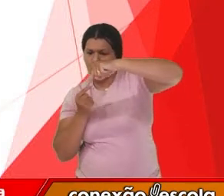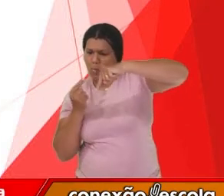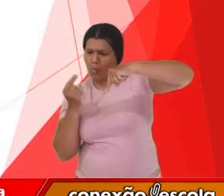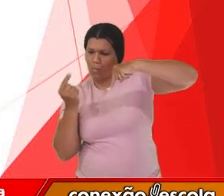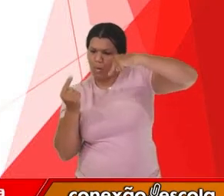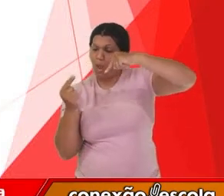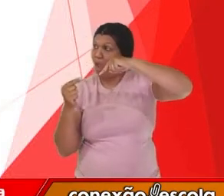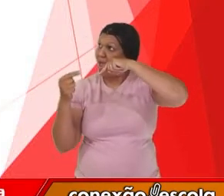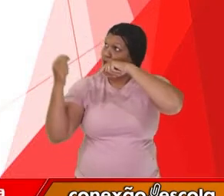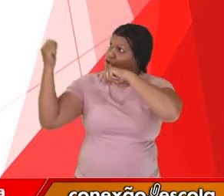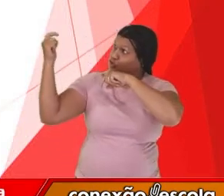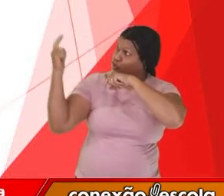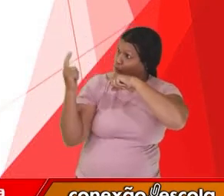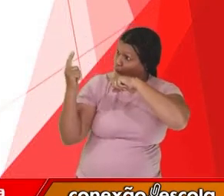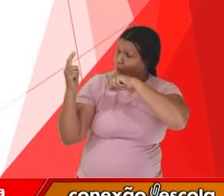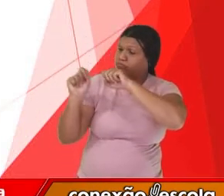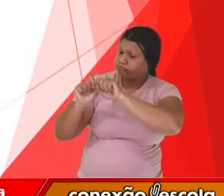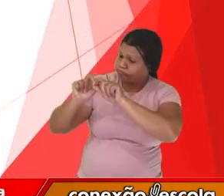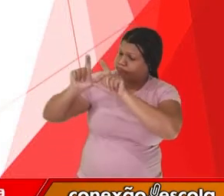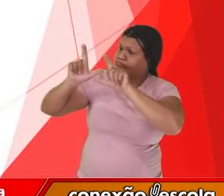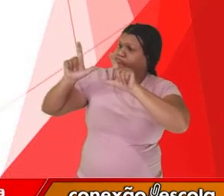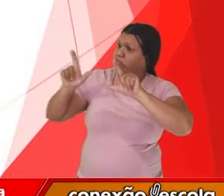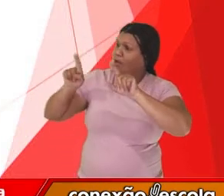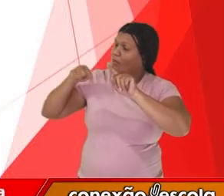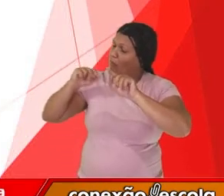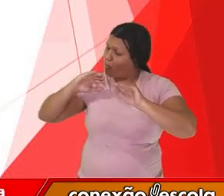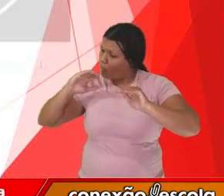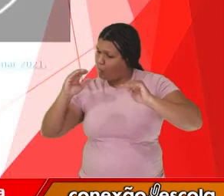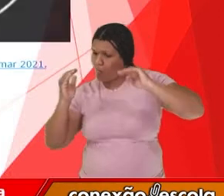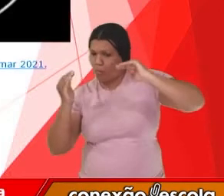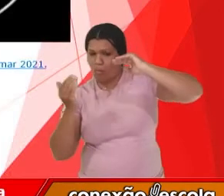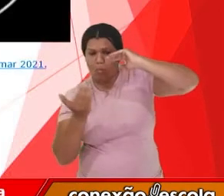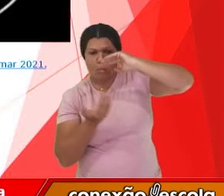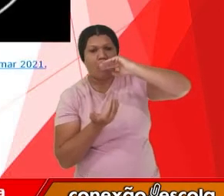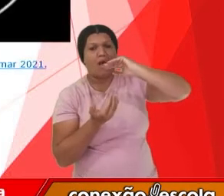já aquela face que não está voltada para ele é noite.